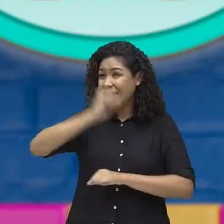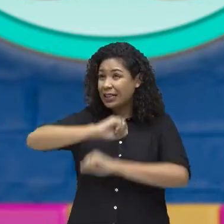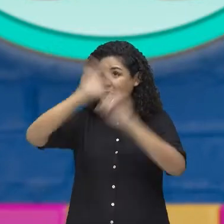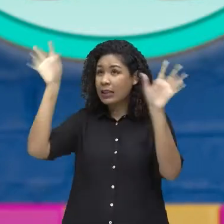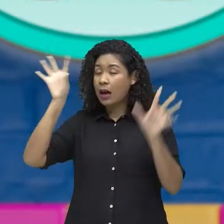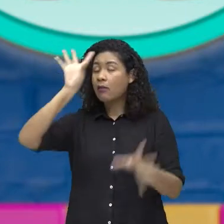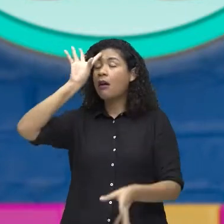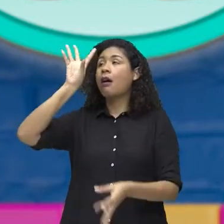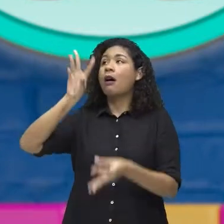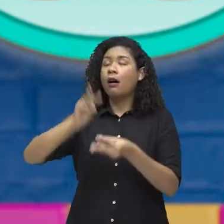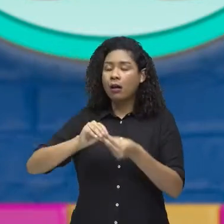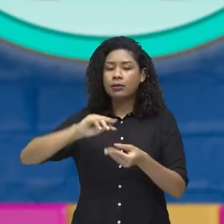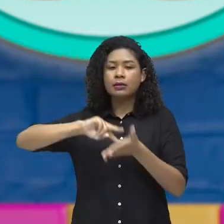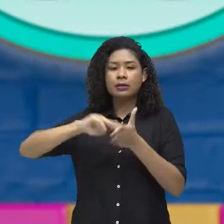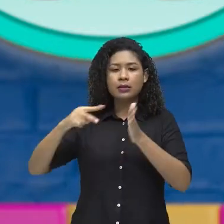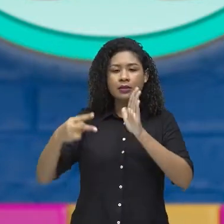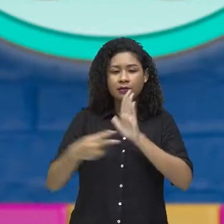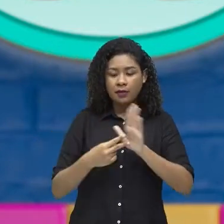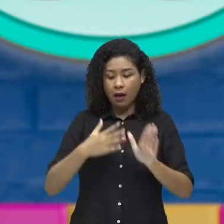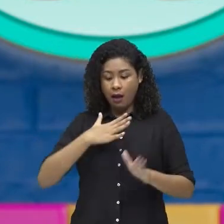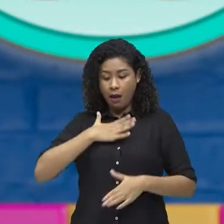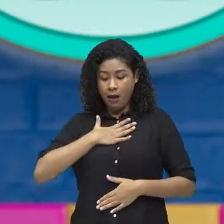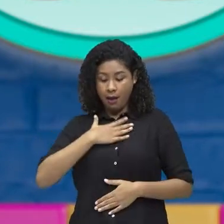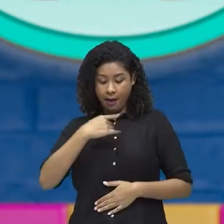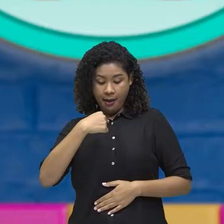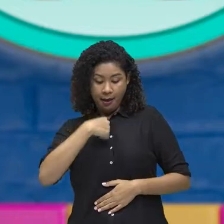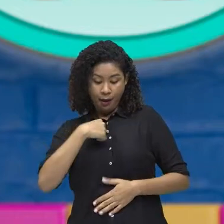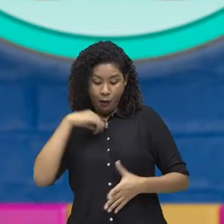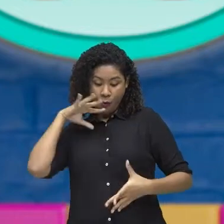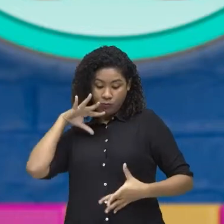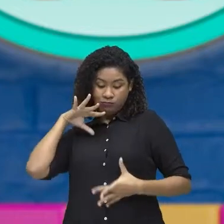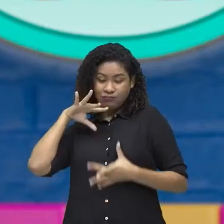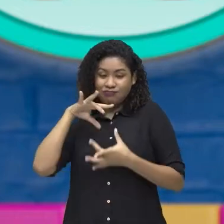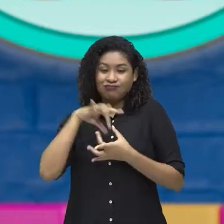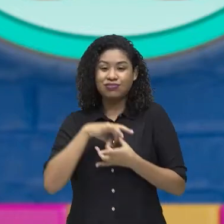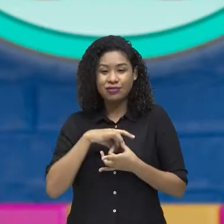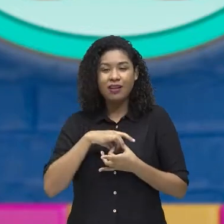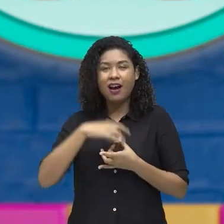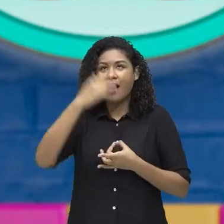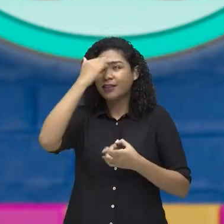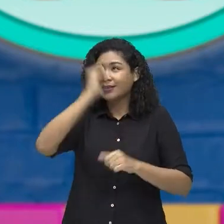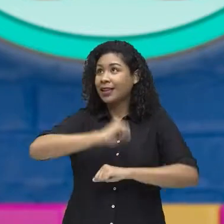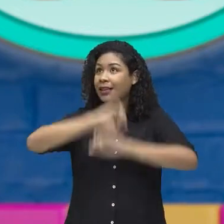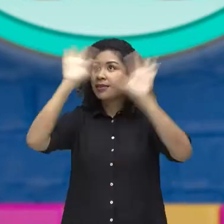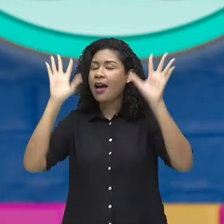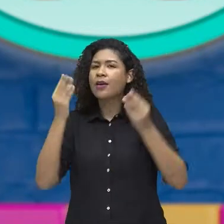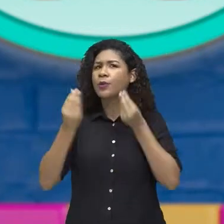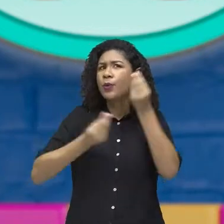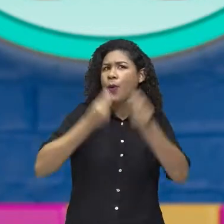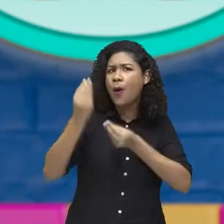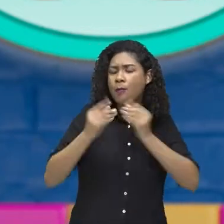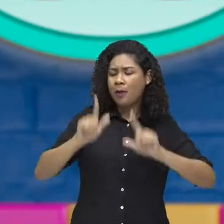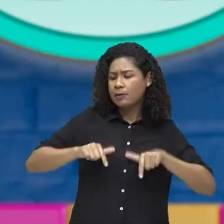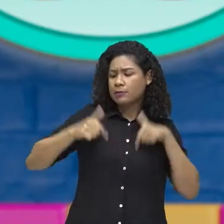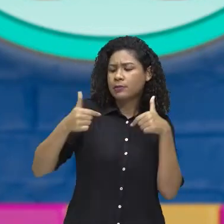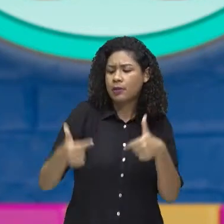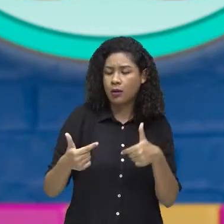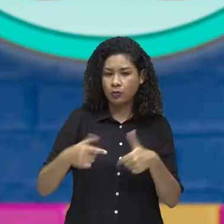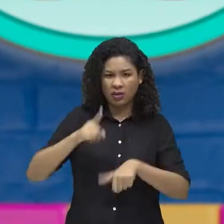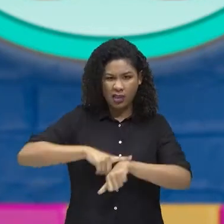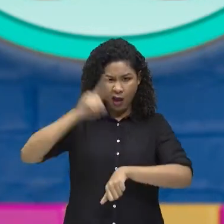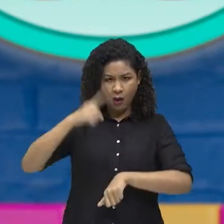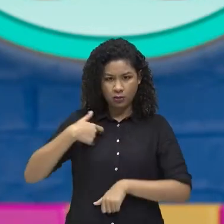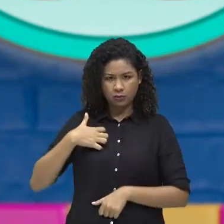é uma conexão comigo mesmo. Eu passo a entender os meus processos, eu passo a entender como eu ajo às vezes quando estou com